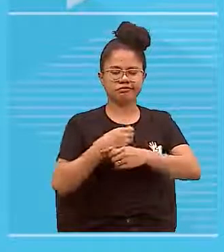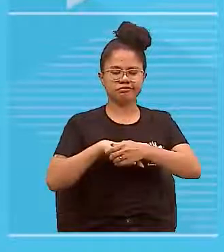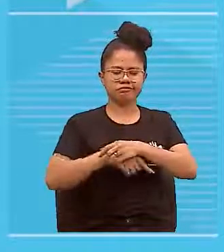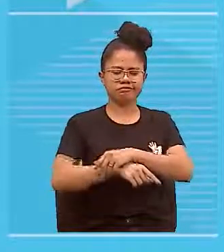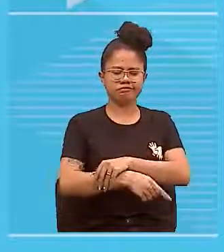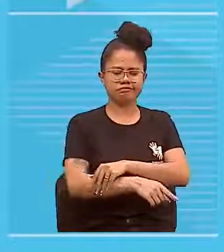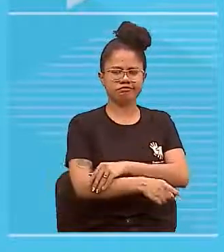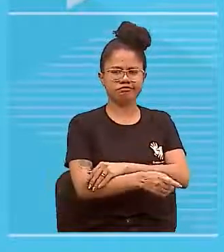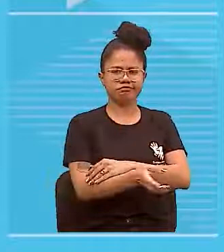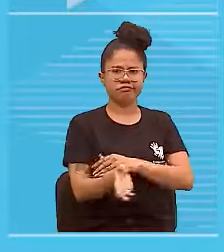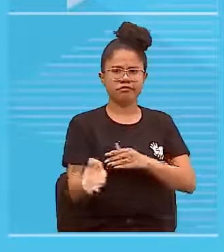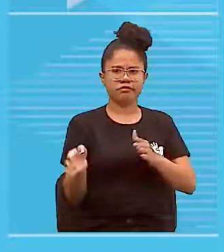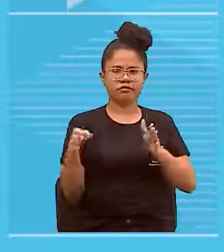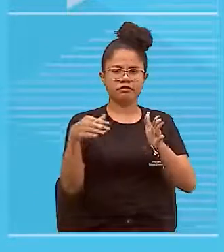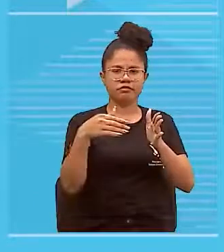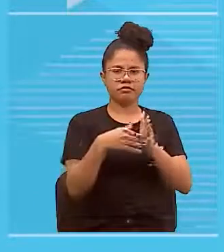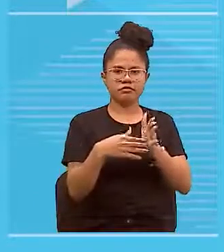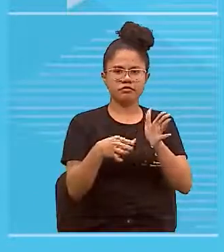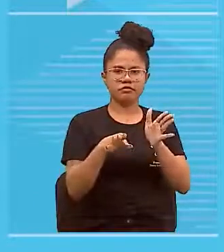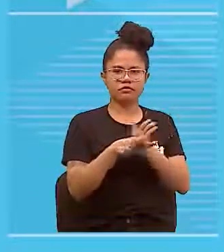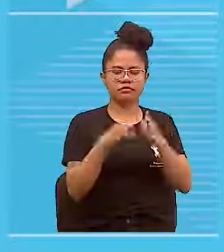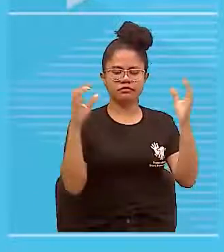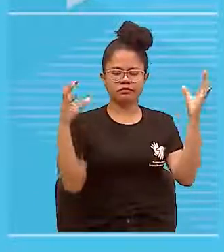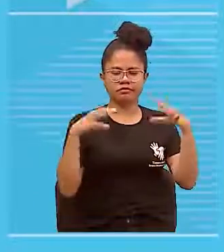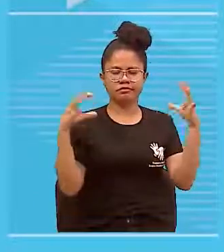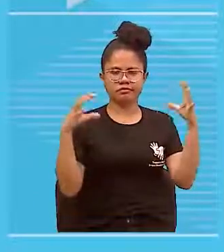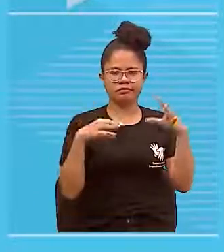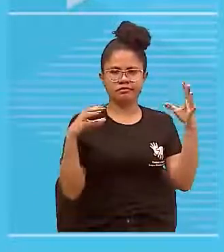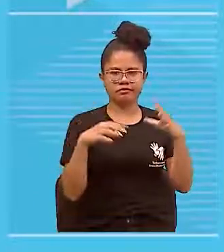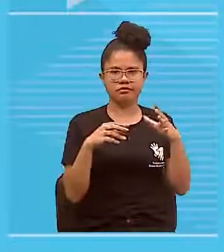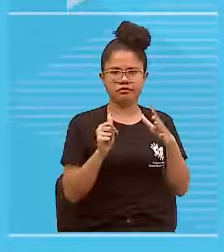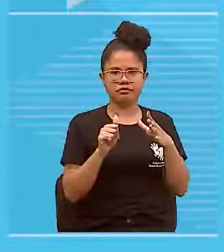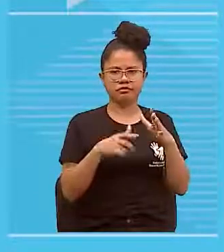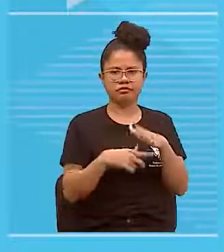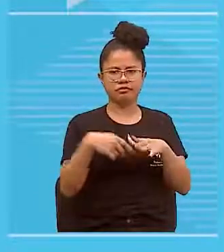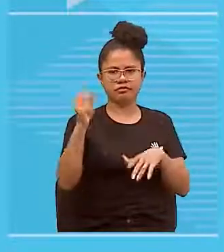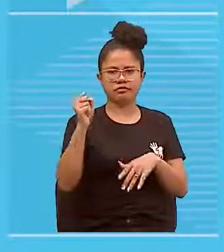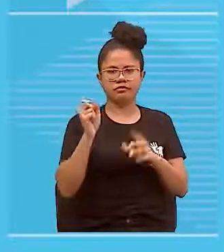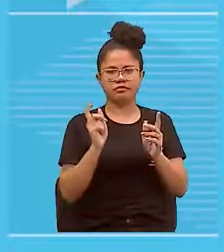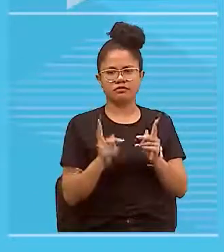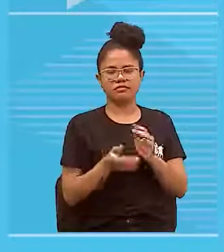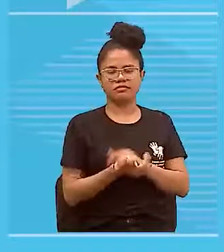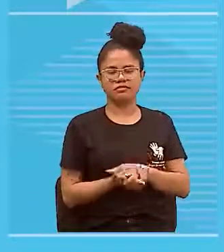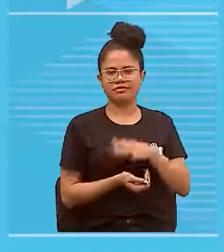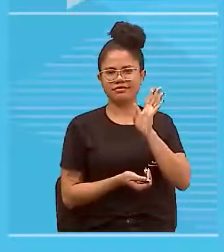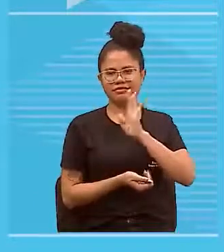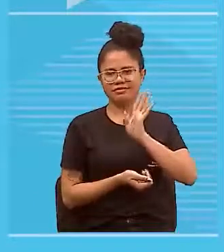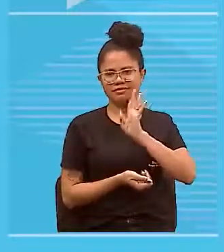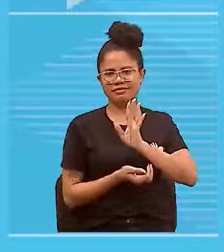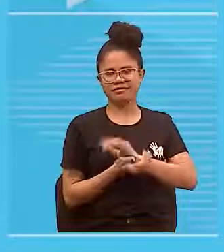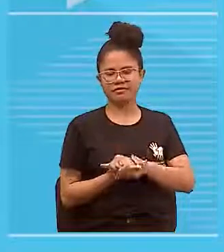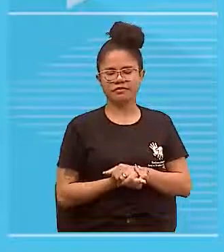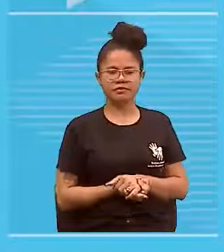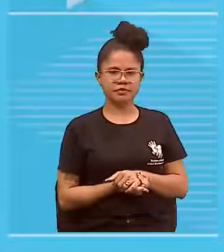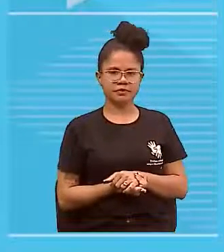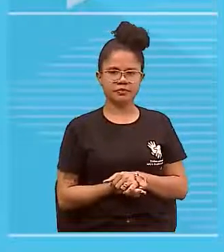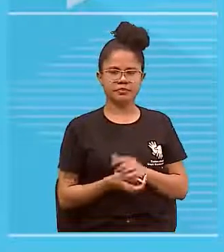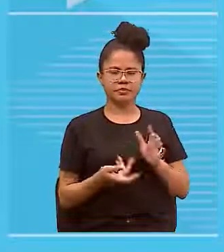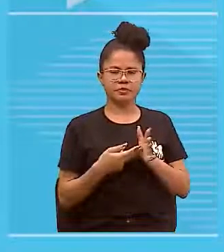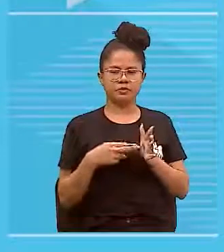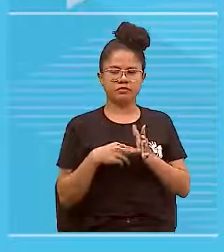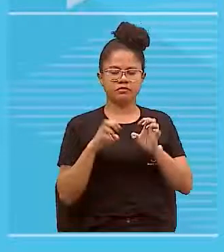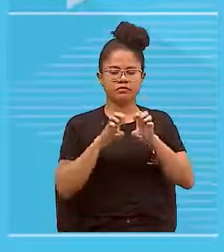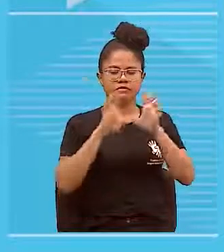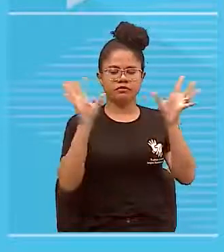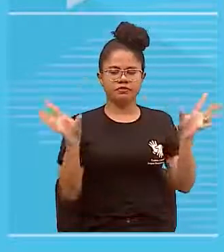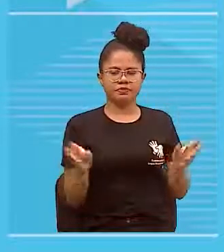até subir a umidade de novo, até chover, aí eles saem. É massa. Então, olha só, professor, então o ecossistema é